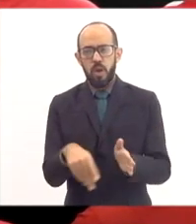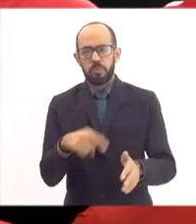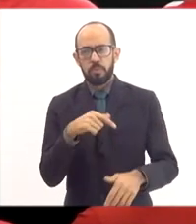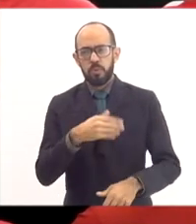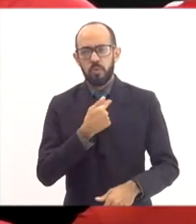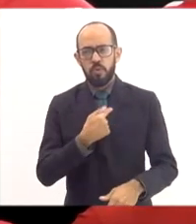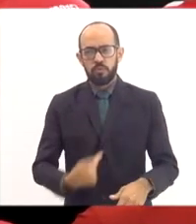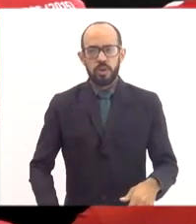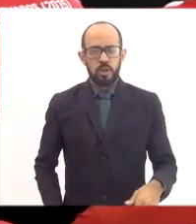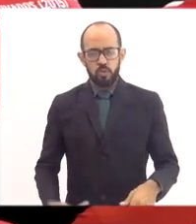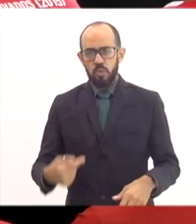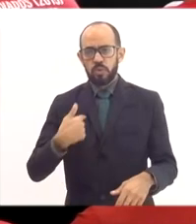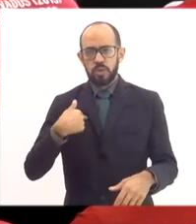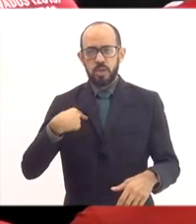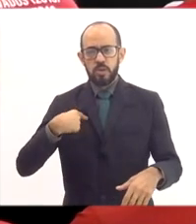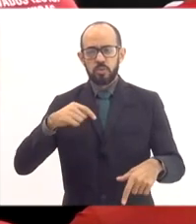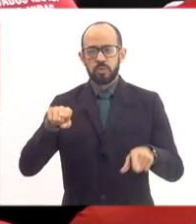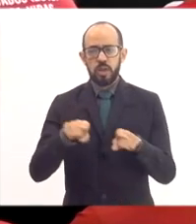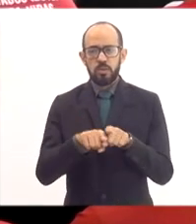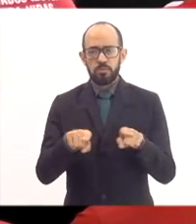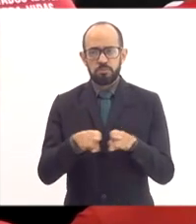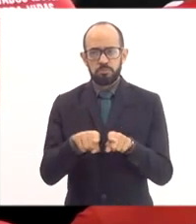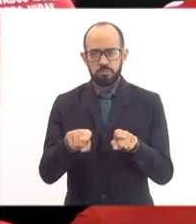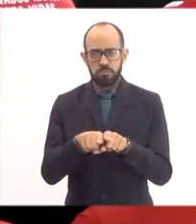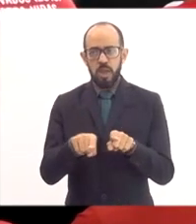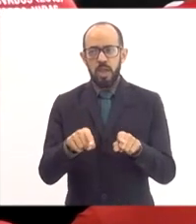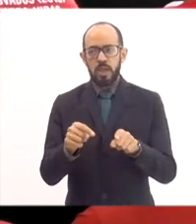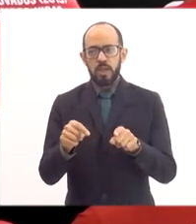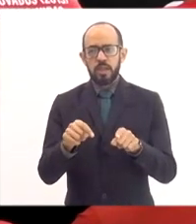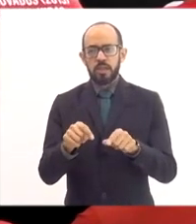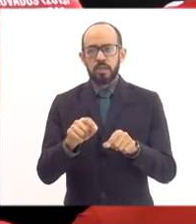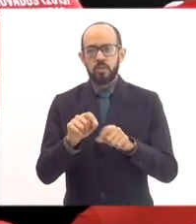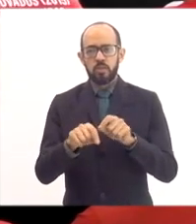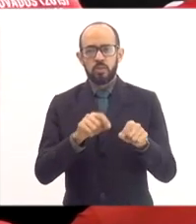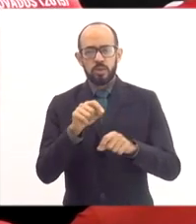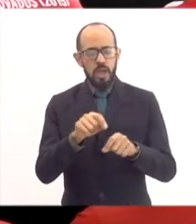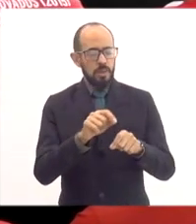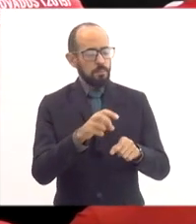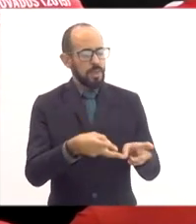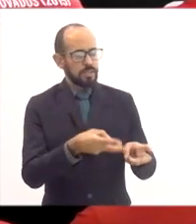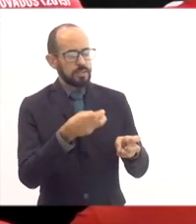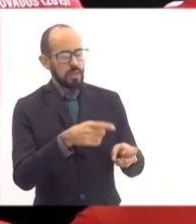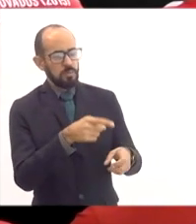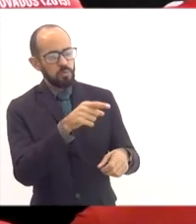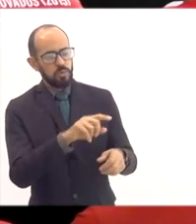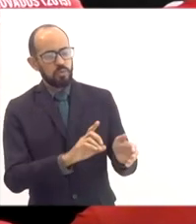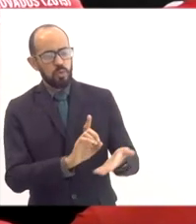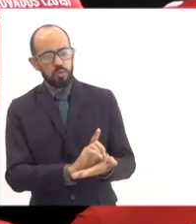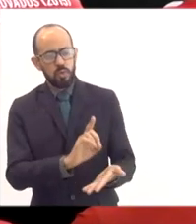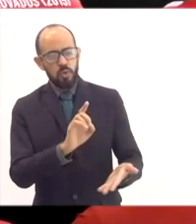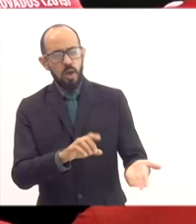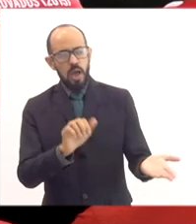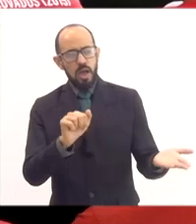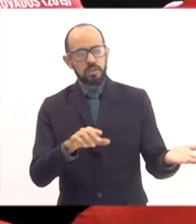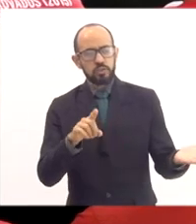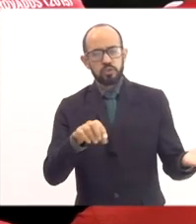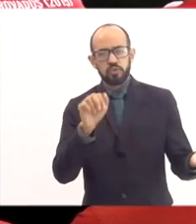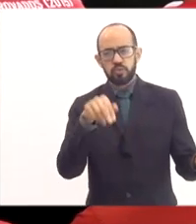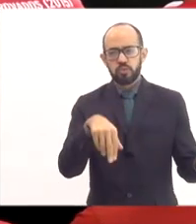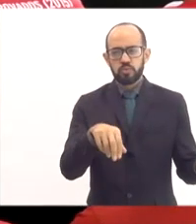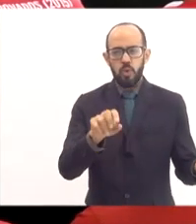personifico todo esse empenho, não só na Casa Civil, no secretário Nicola, mas, sobretudo, na figura do doutor Adilson, que tem